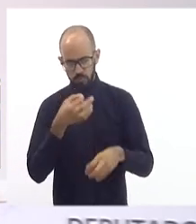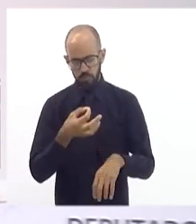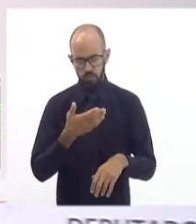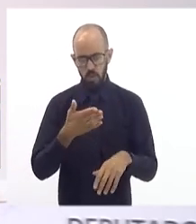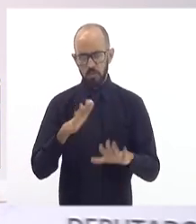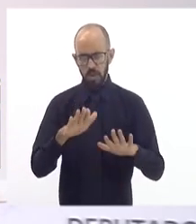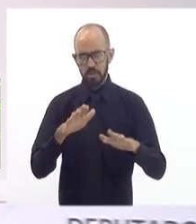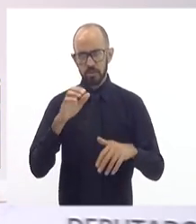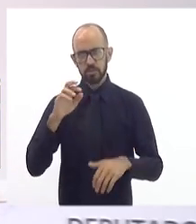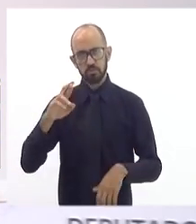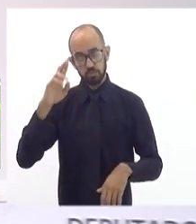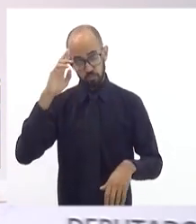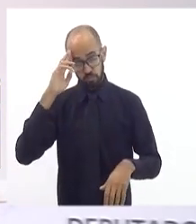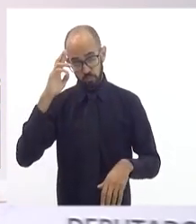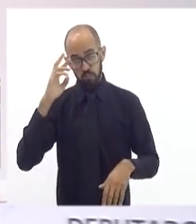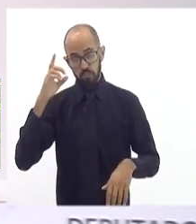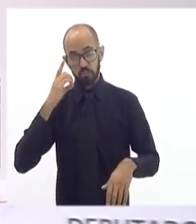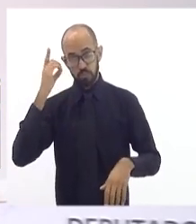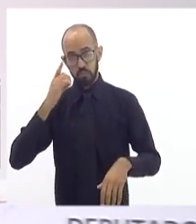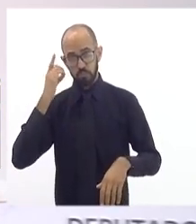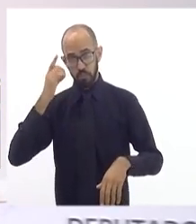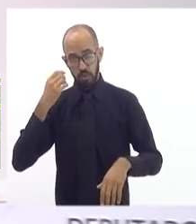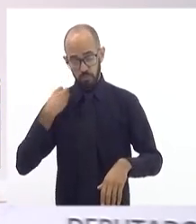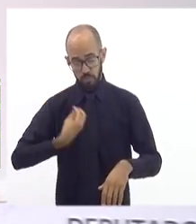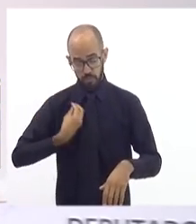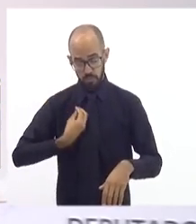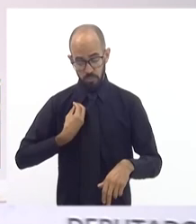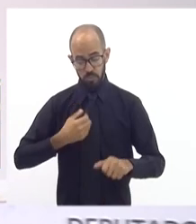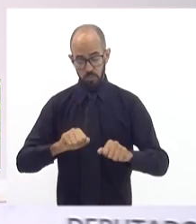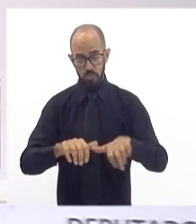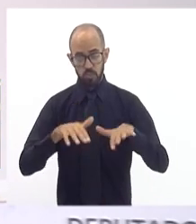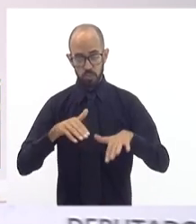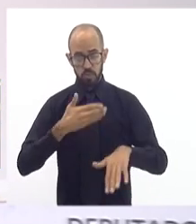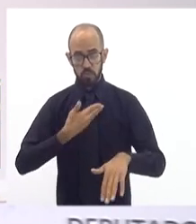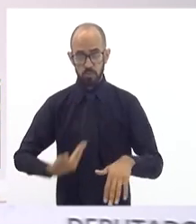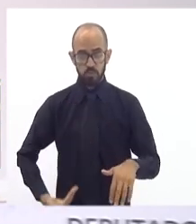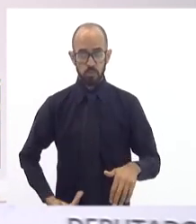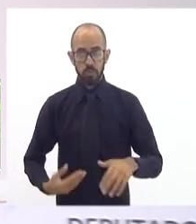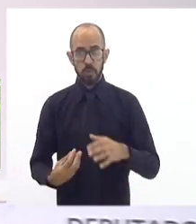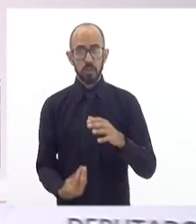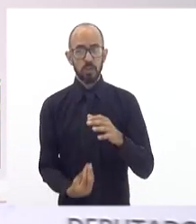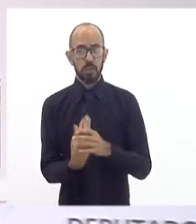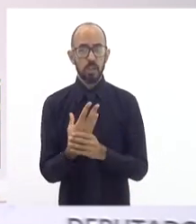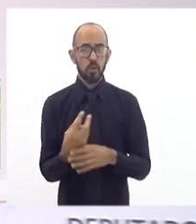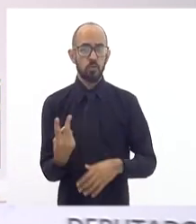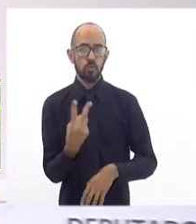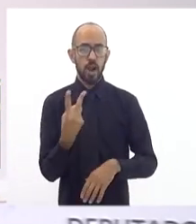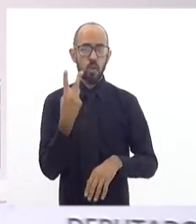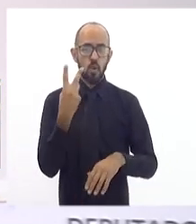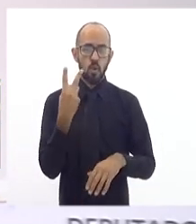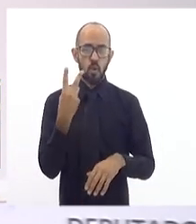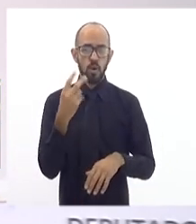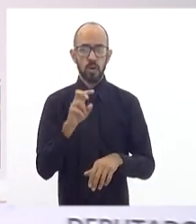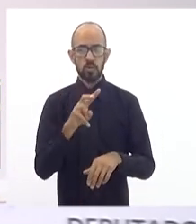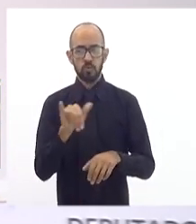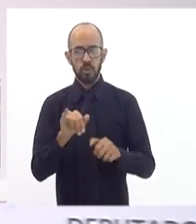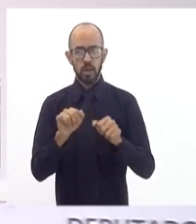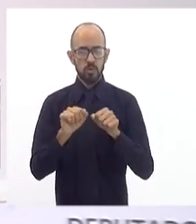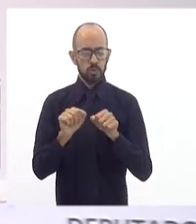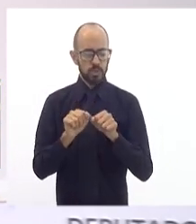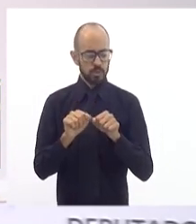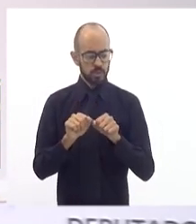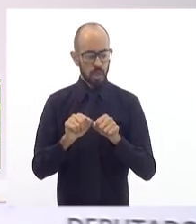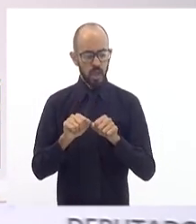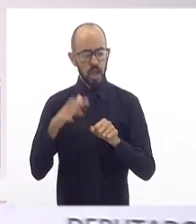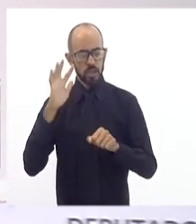deputados ao participarem de audiência pública formam juízo de valor sobre os fatos que vão pautar